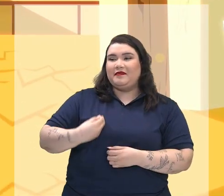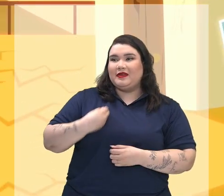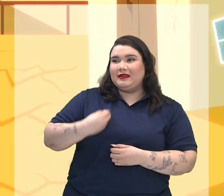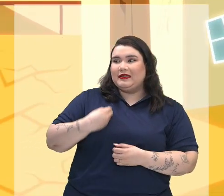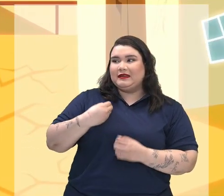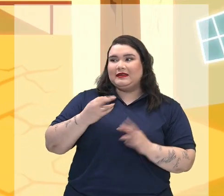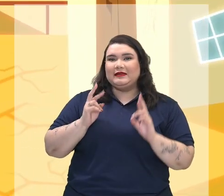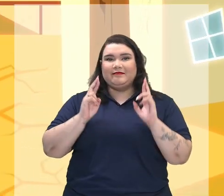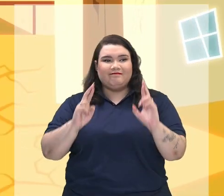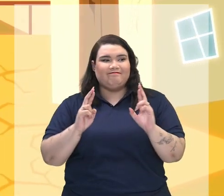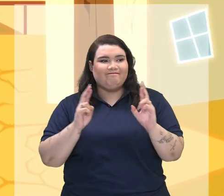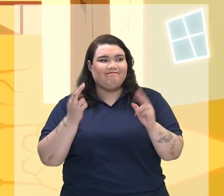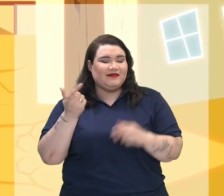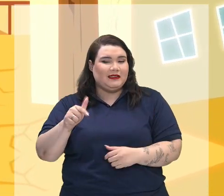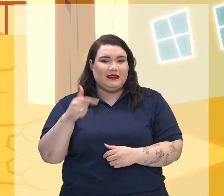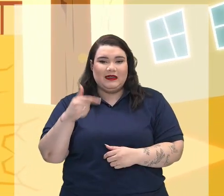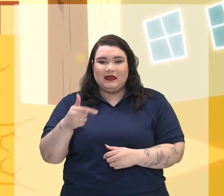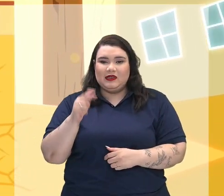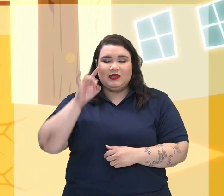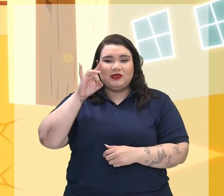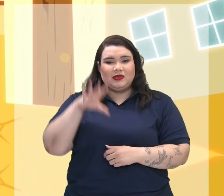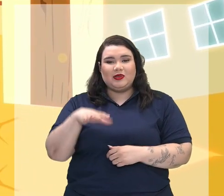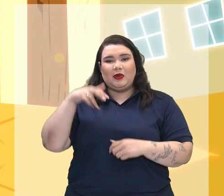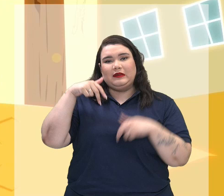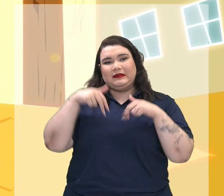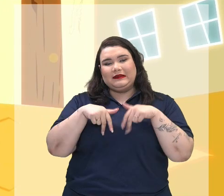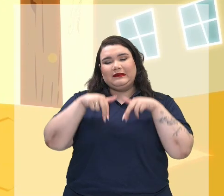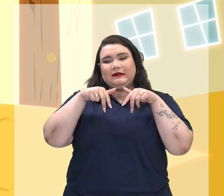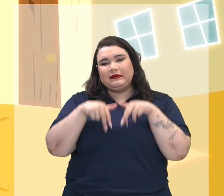esperança clara, apenas caminhando.